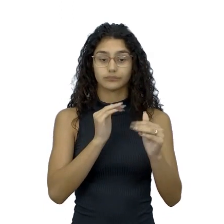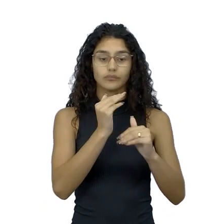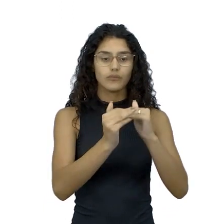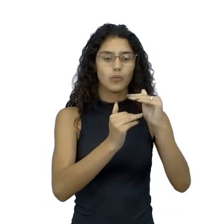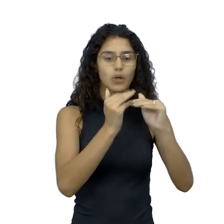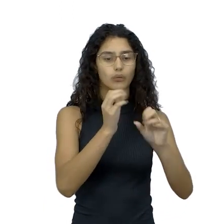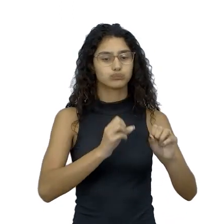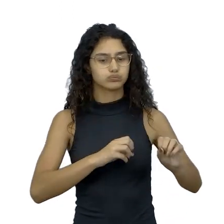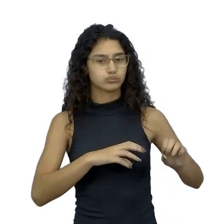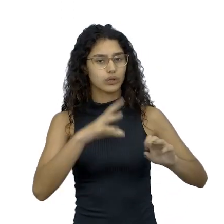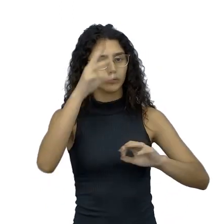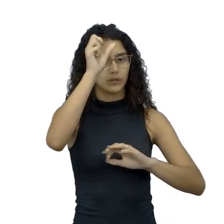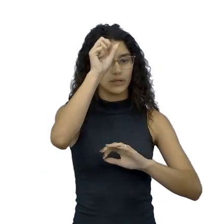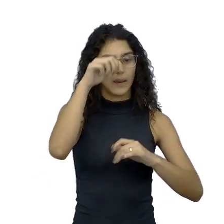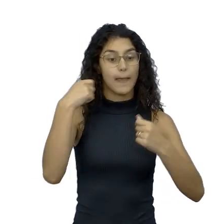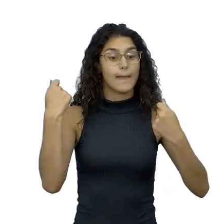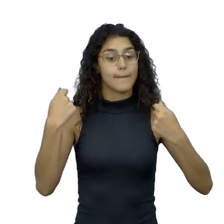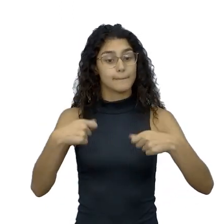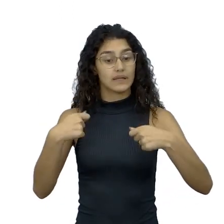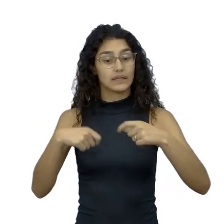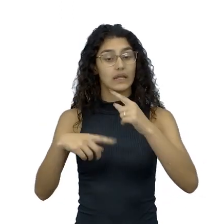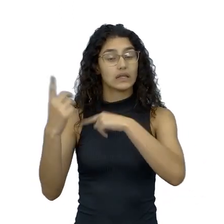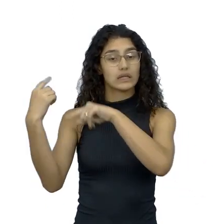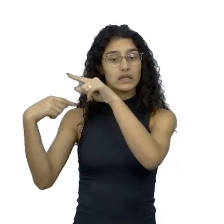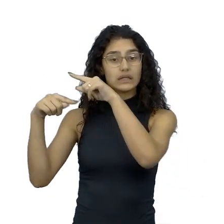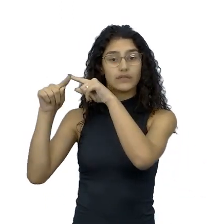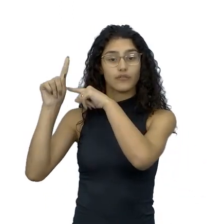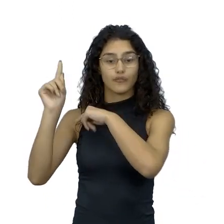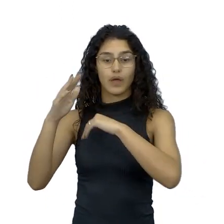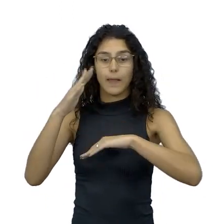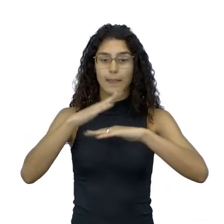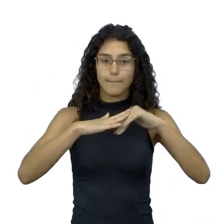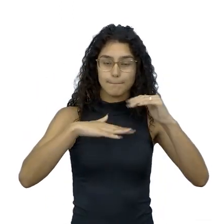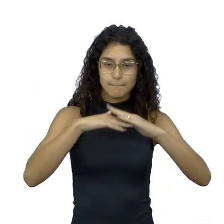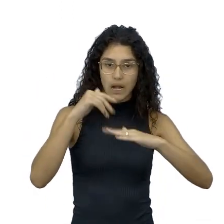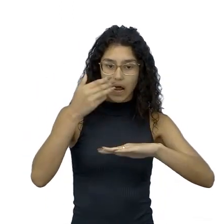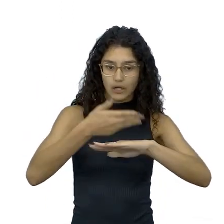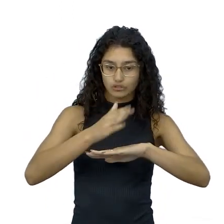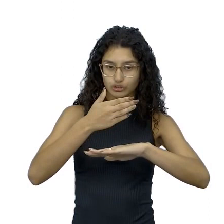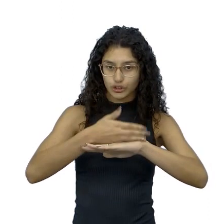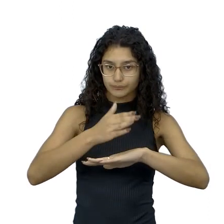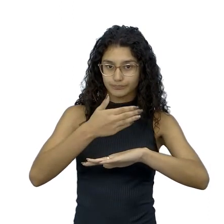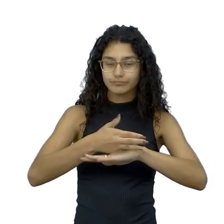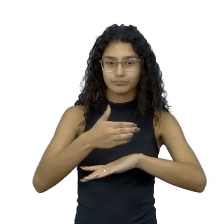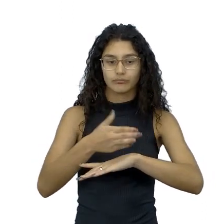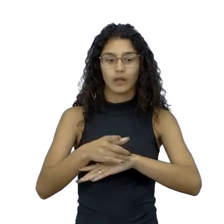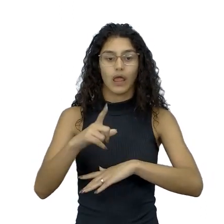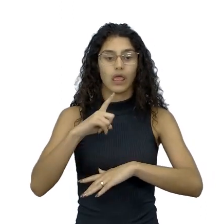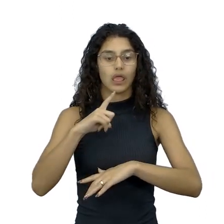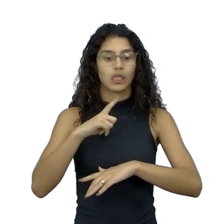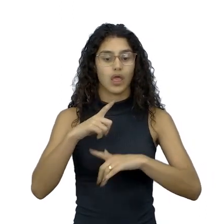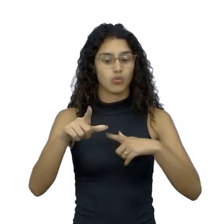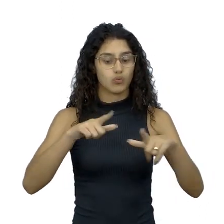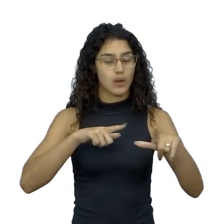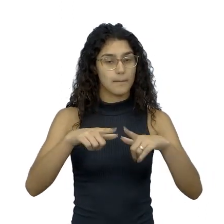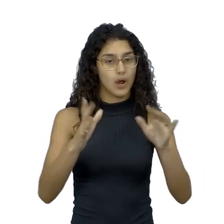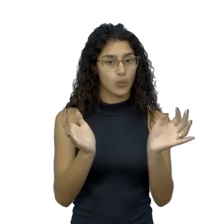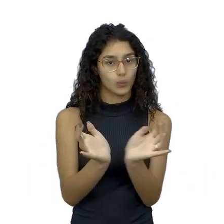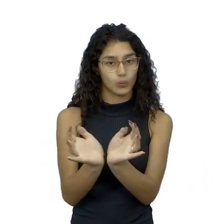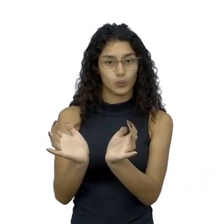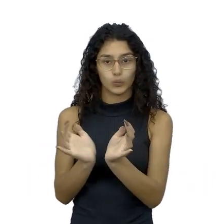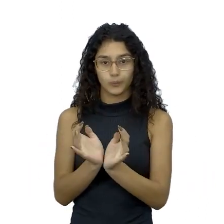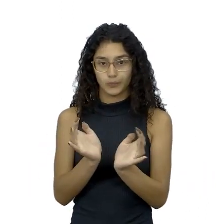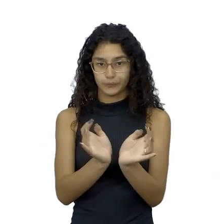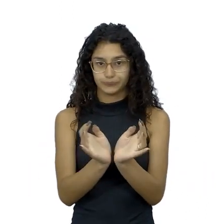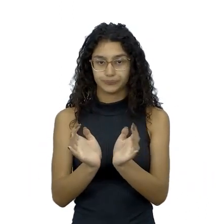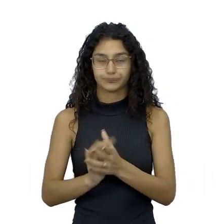de ensino-aprendizagem devem ser desenvolvidos em práticas cooperativas e trabalhos